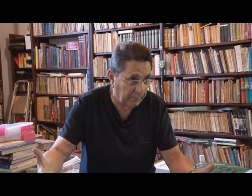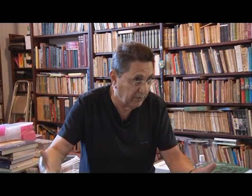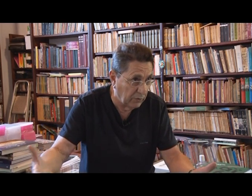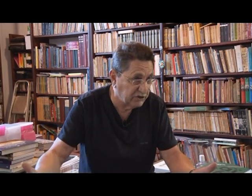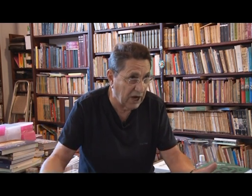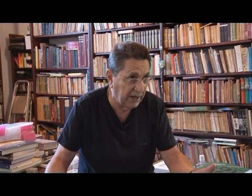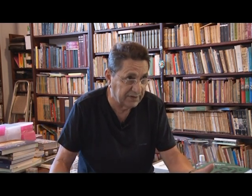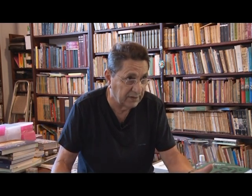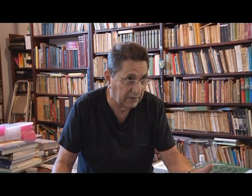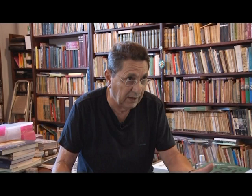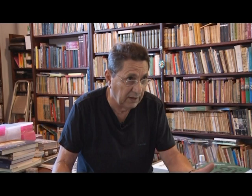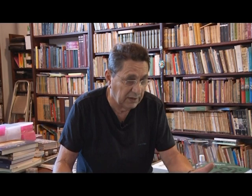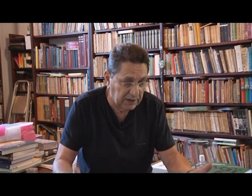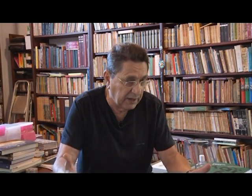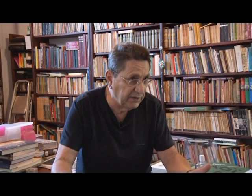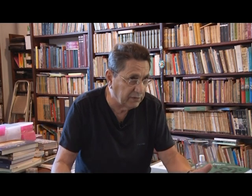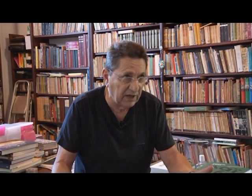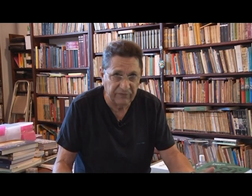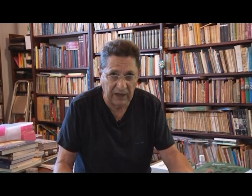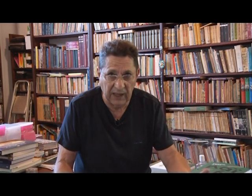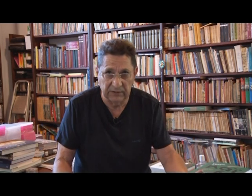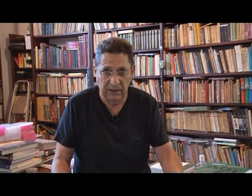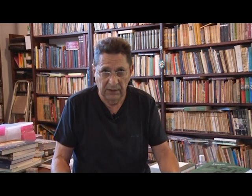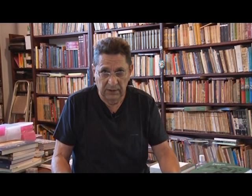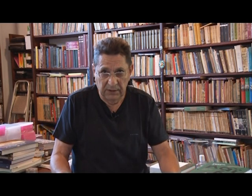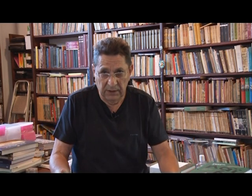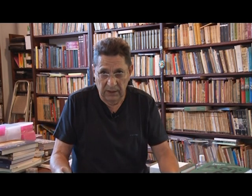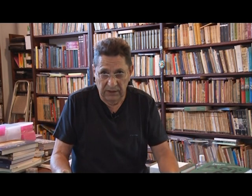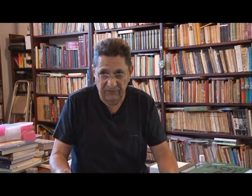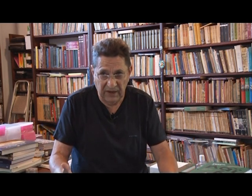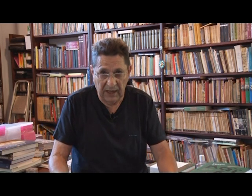ancestrais, primordiais, né? E é isso que é falado